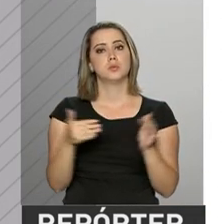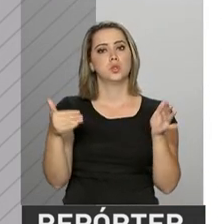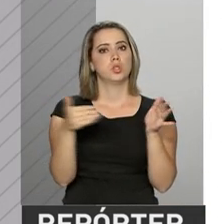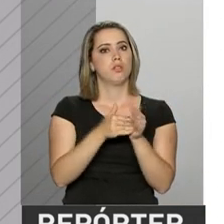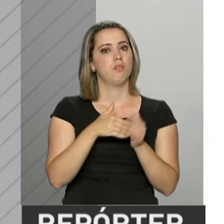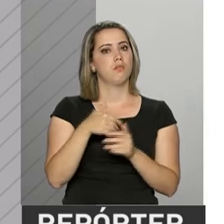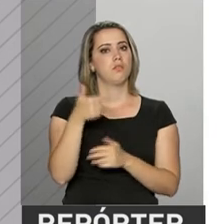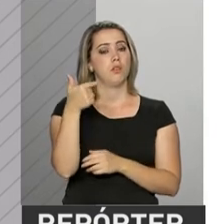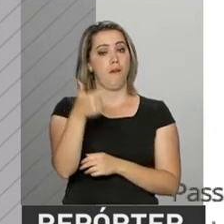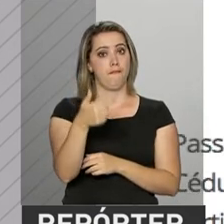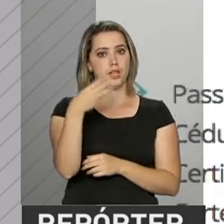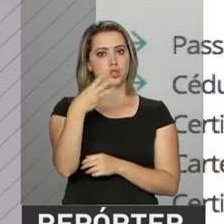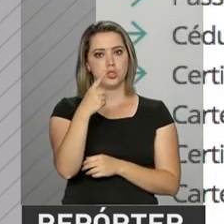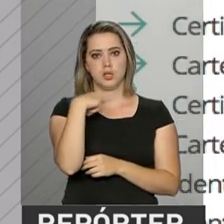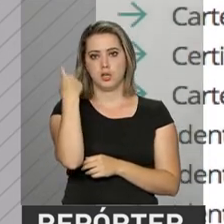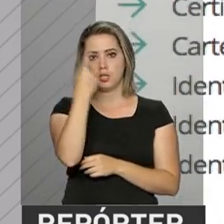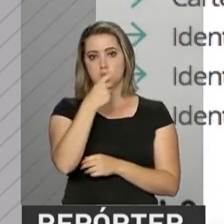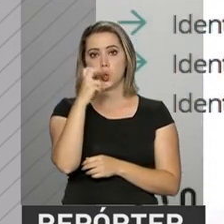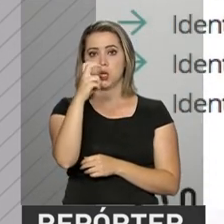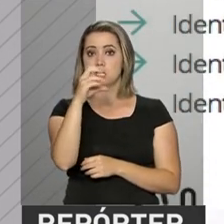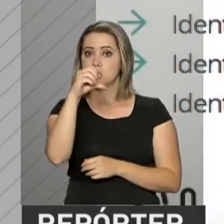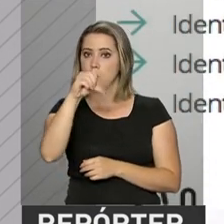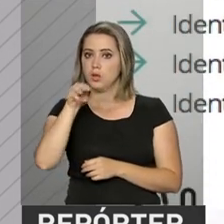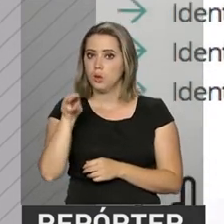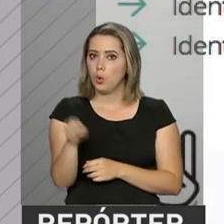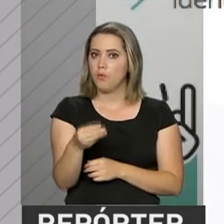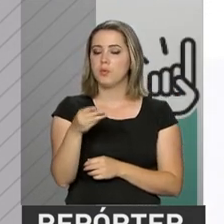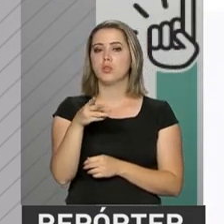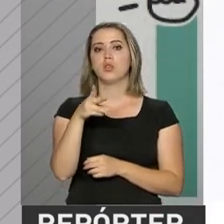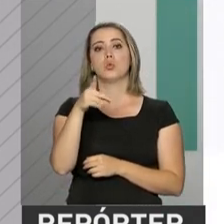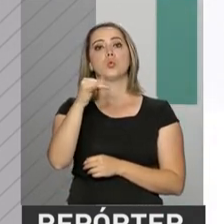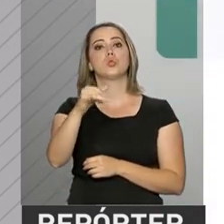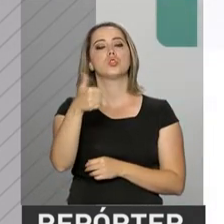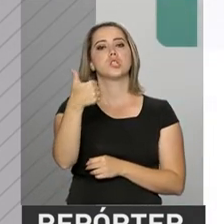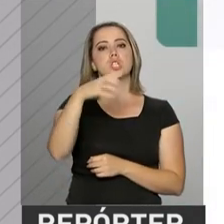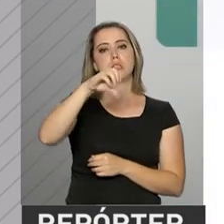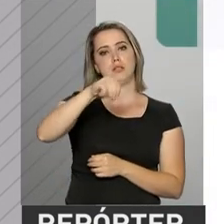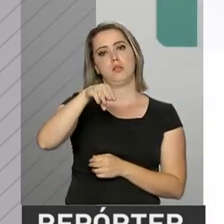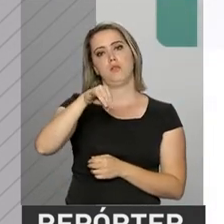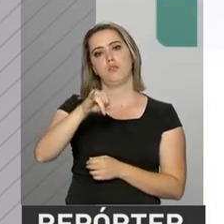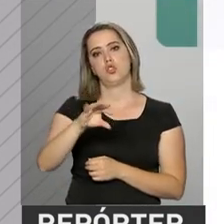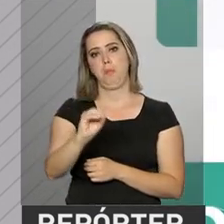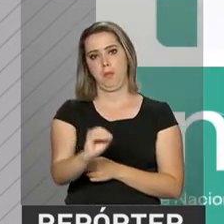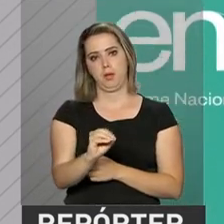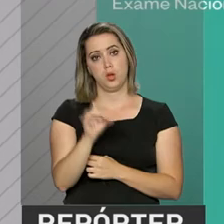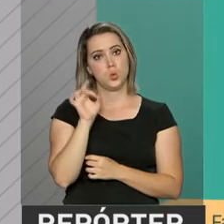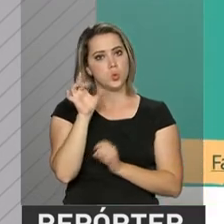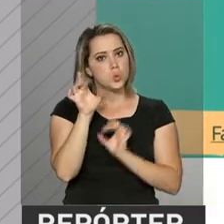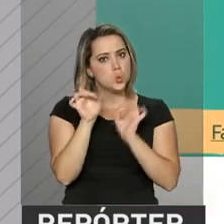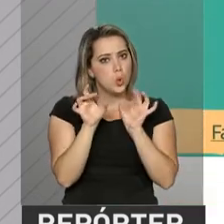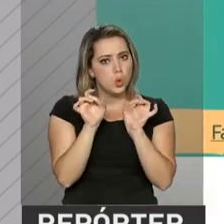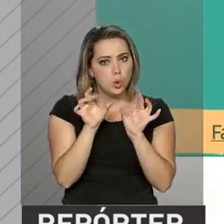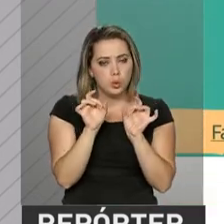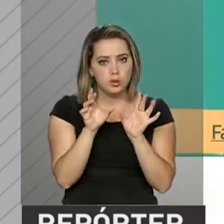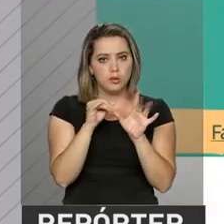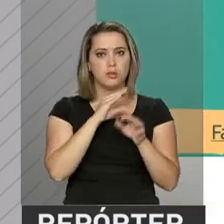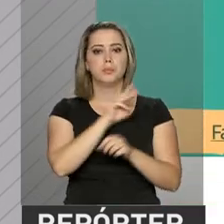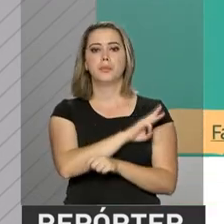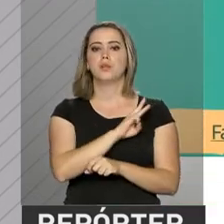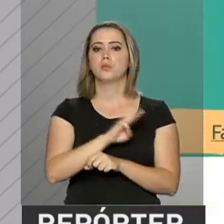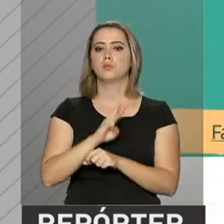até às 23 horas e 59 minutos do dia 19 de maio, exclusivamente pela